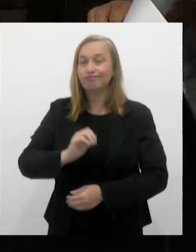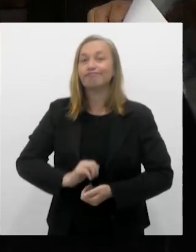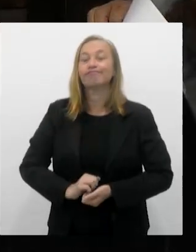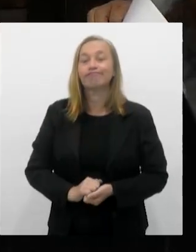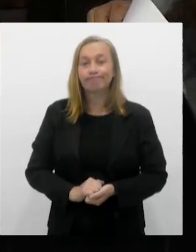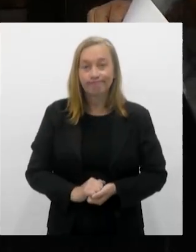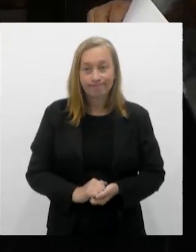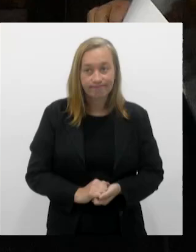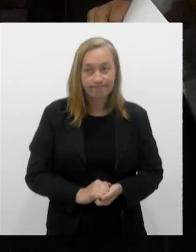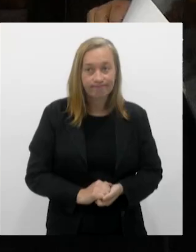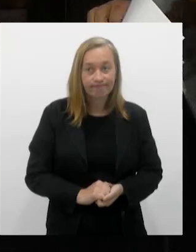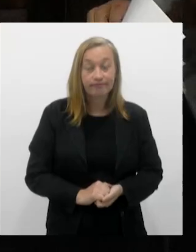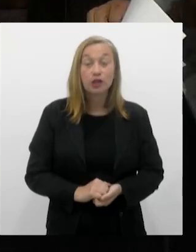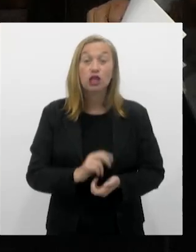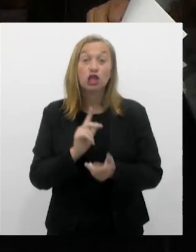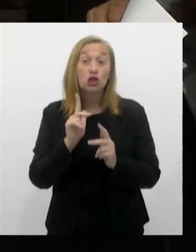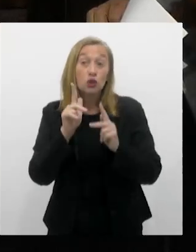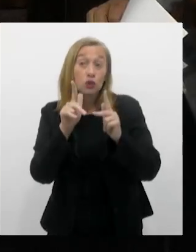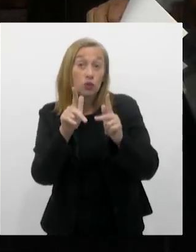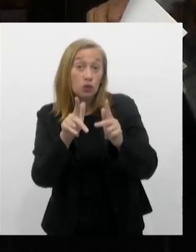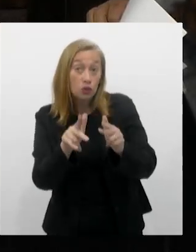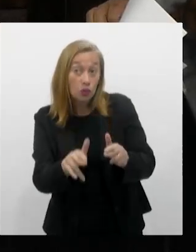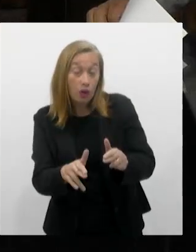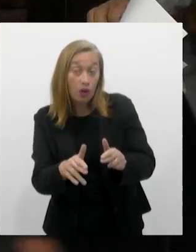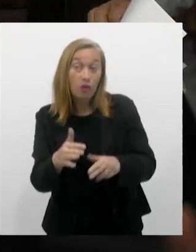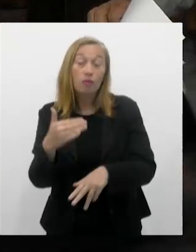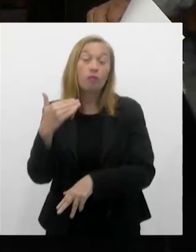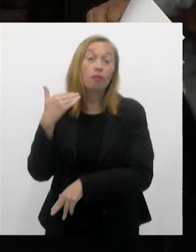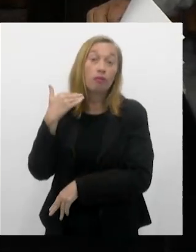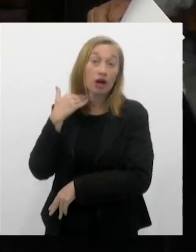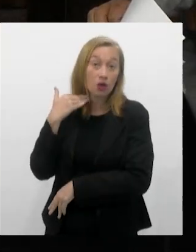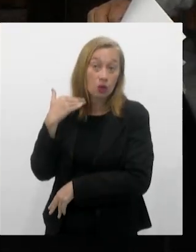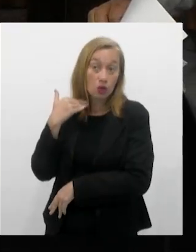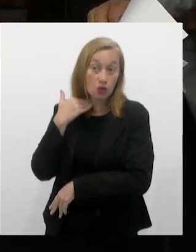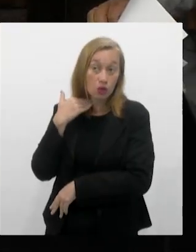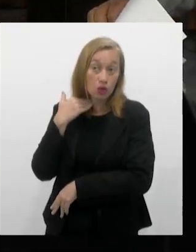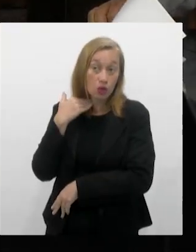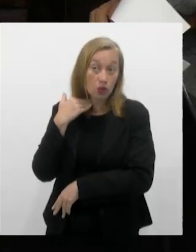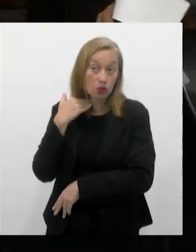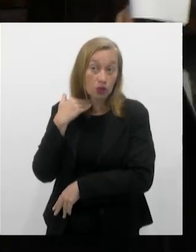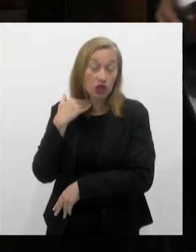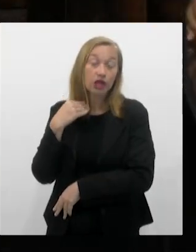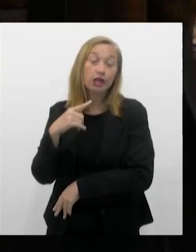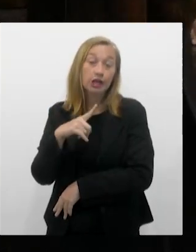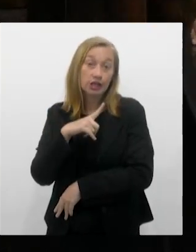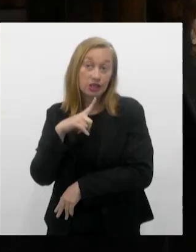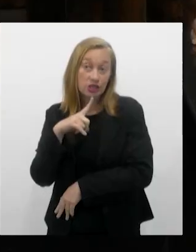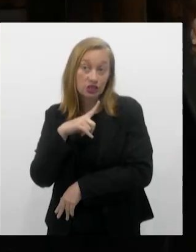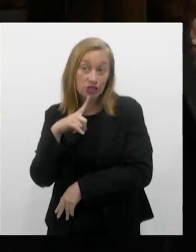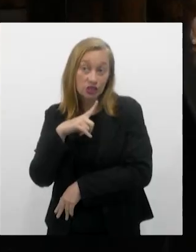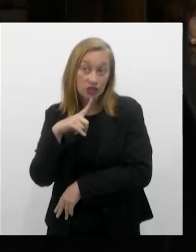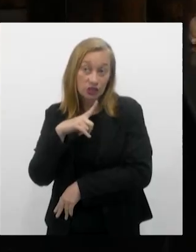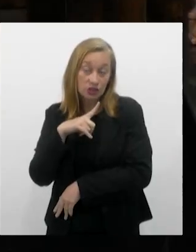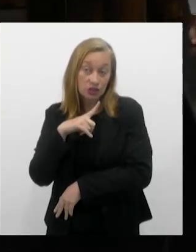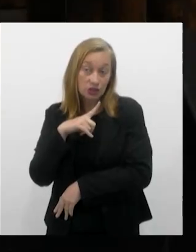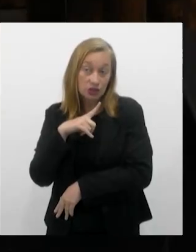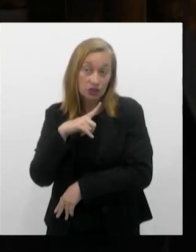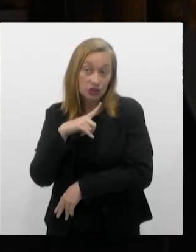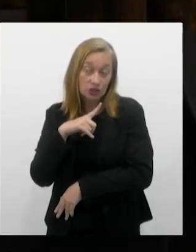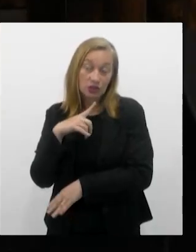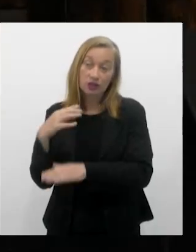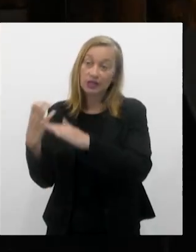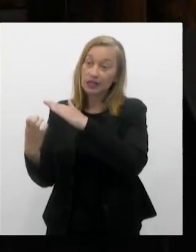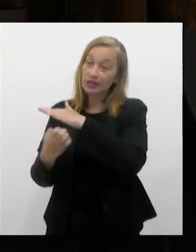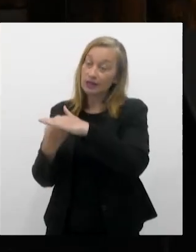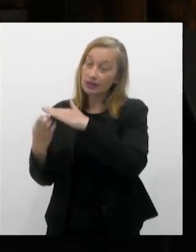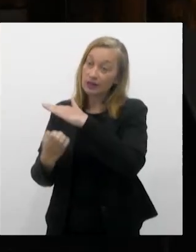financeiras. O mesmo Banco Master que tinha em uma das suas